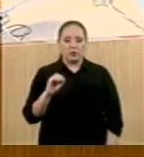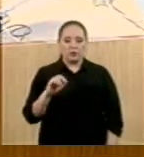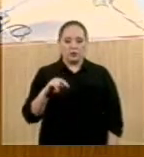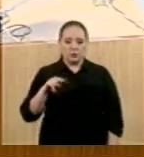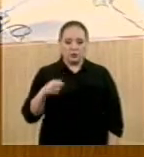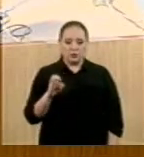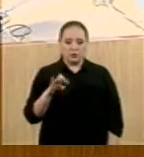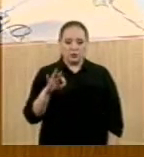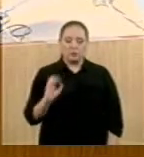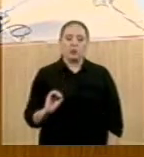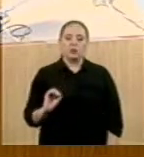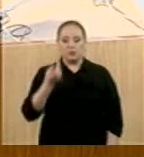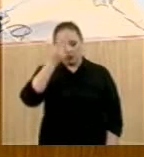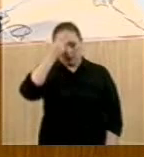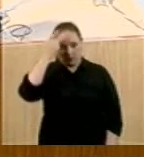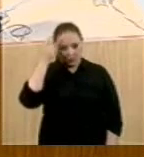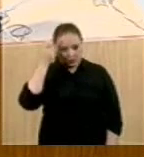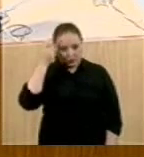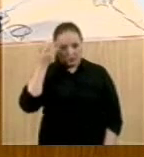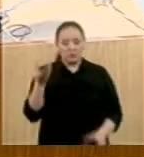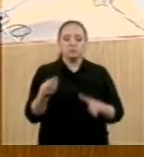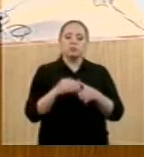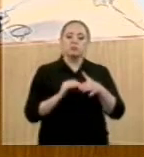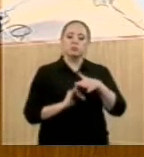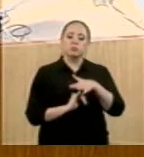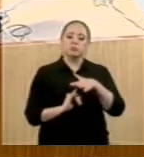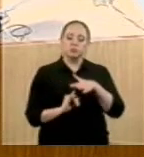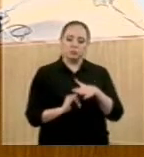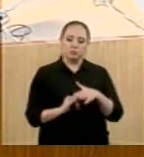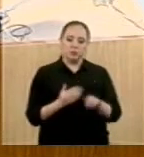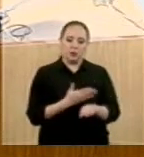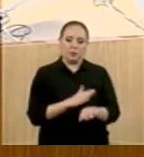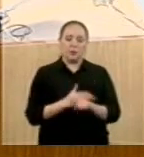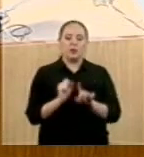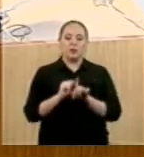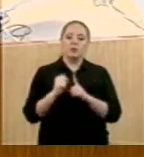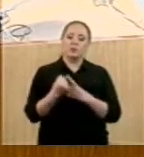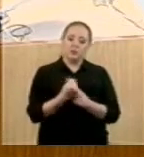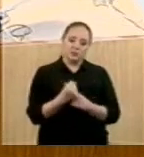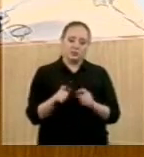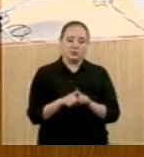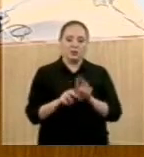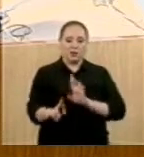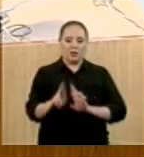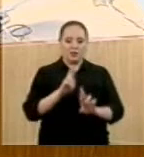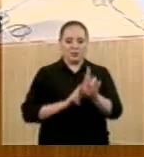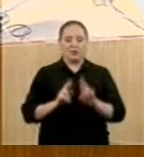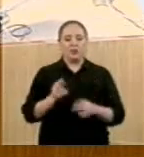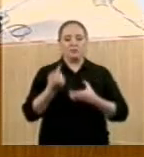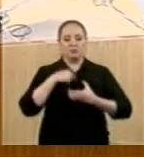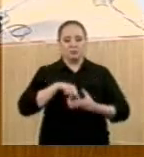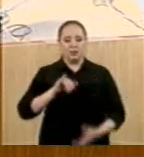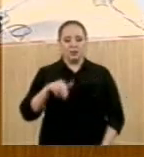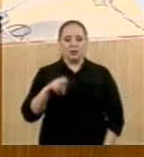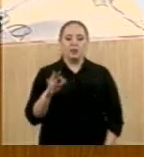e coletivo das pessoas nas instituições, nas práticas sociais e nas relações intersubjetivas,